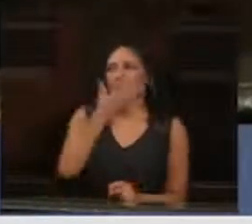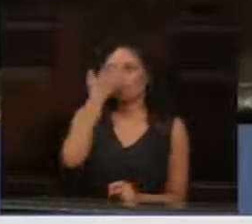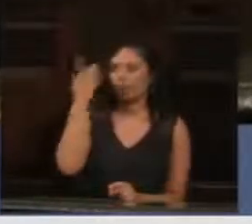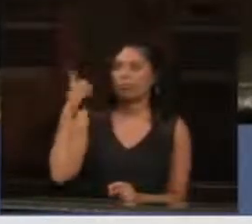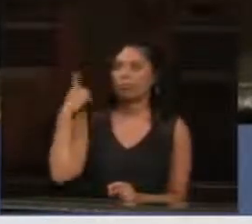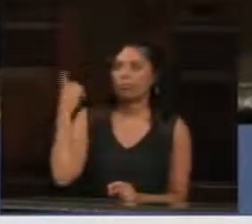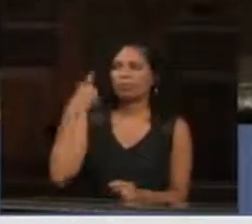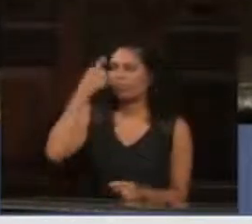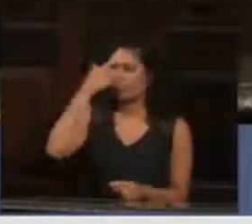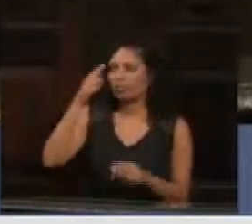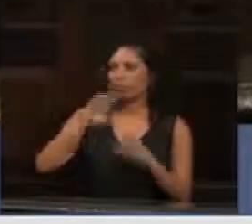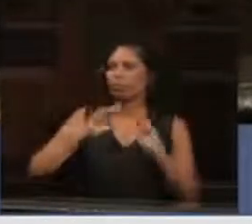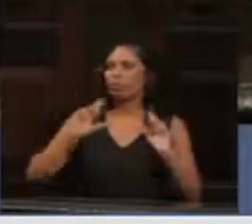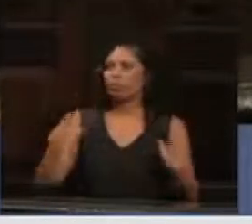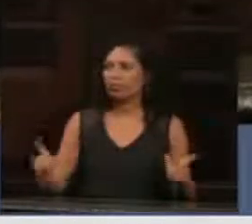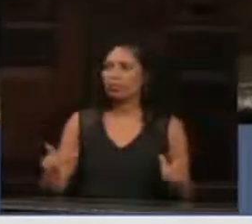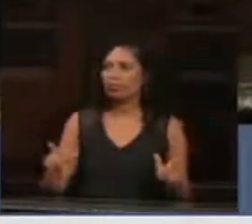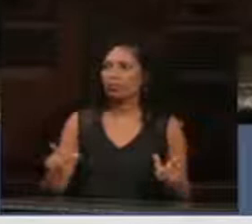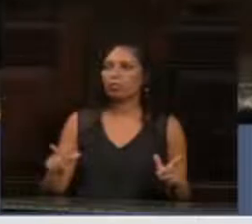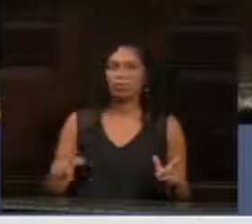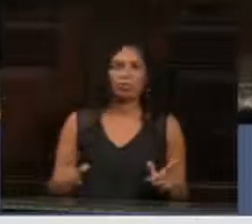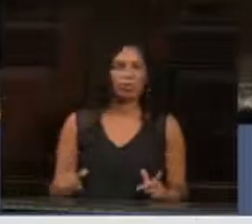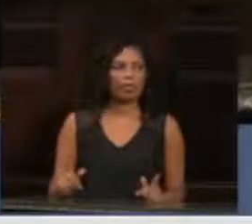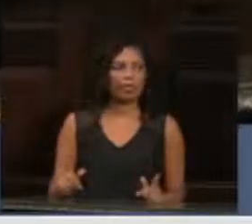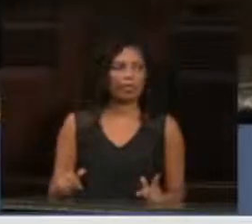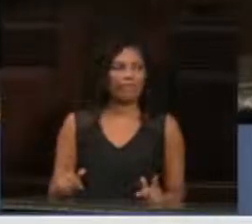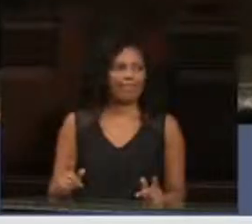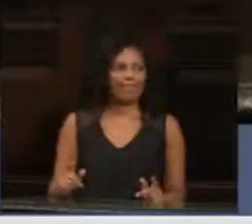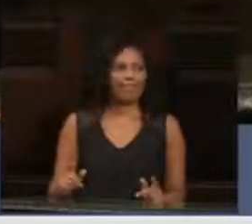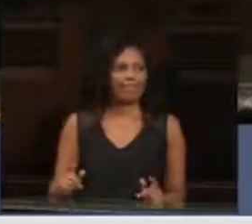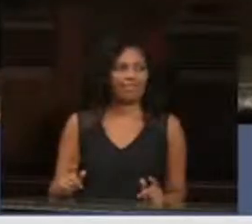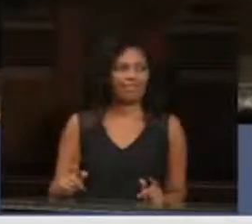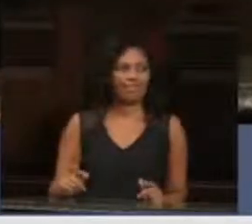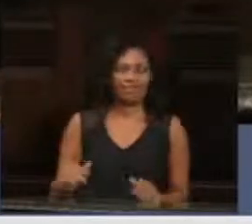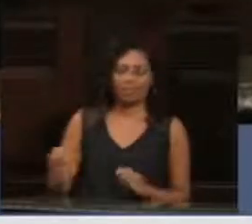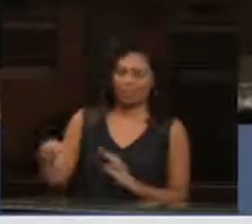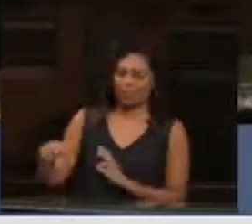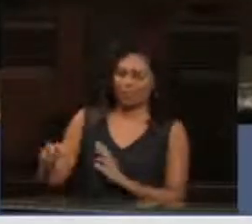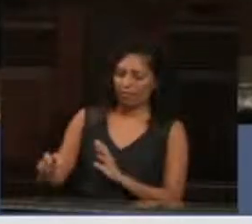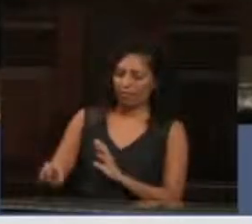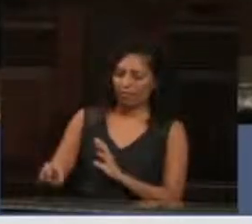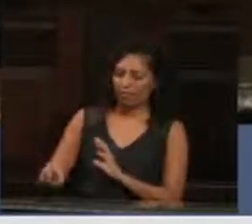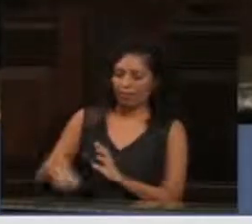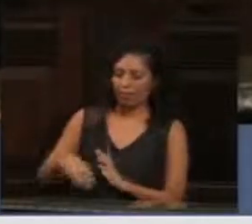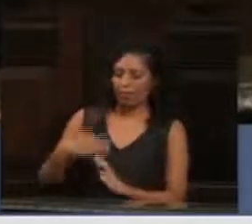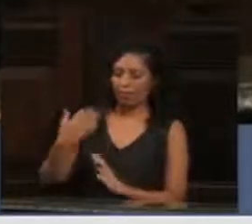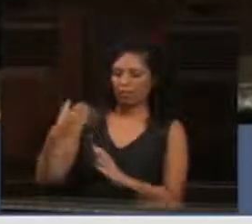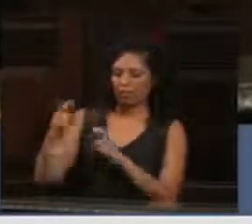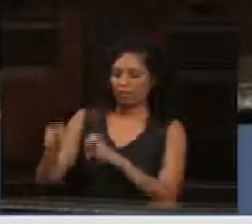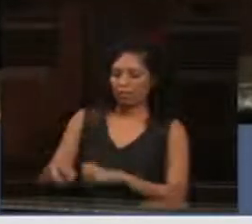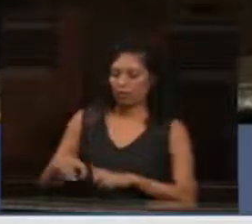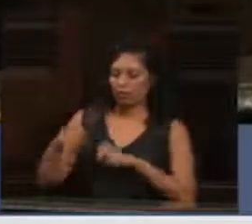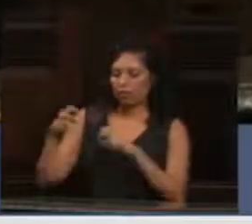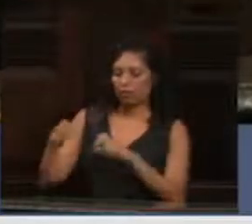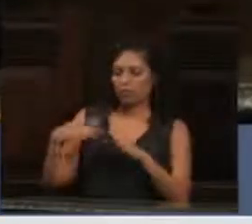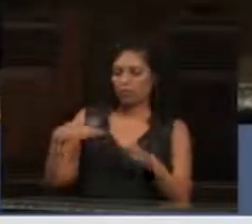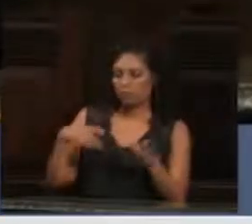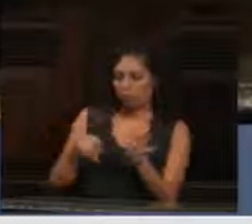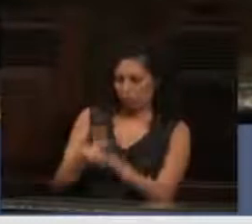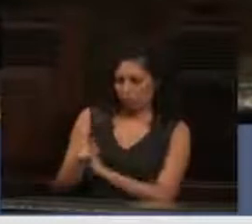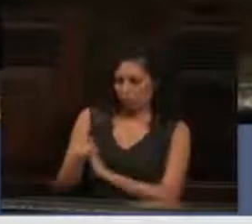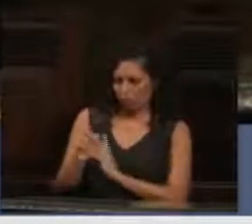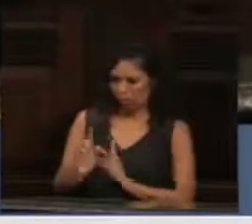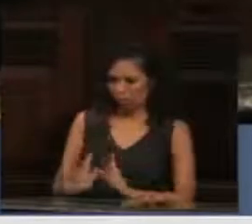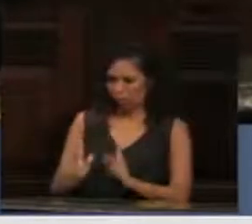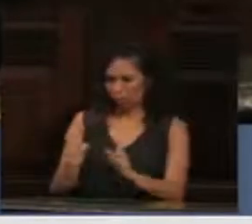veto. Por isso perguntei ao secretário de Fazenda, Luiz Cláudio Carvalho, se esta posição estava consolidada no